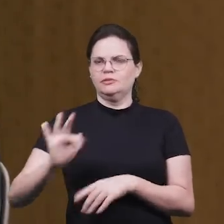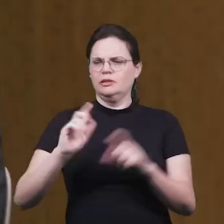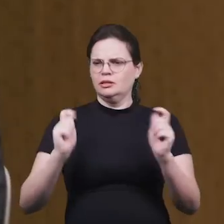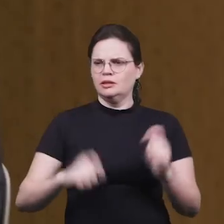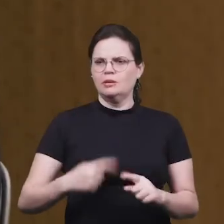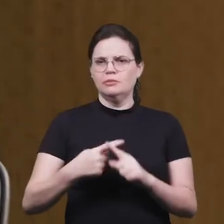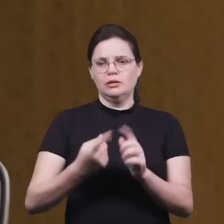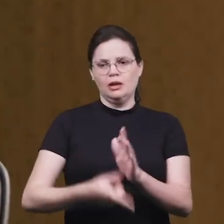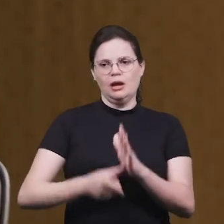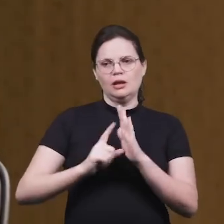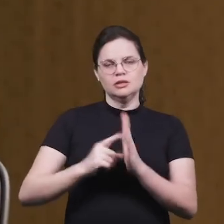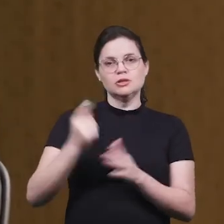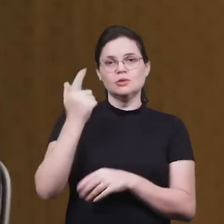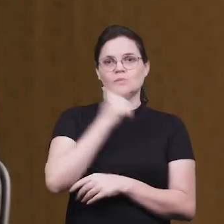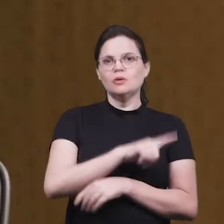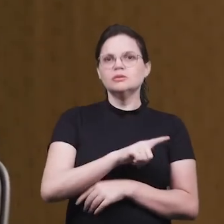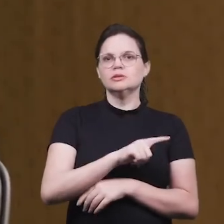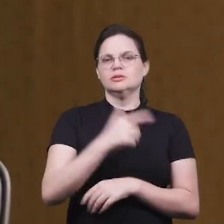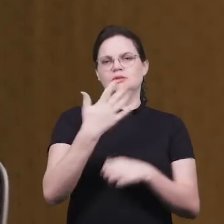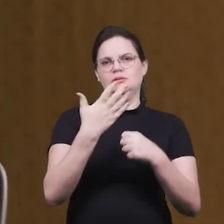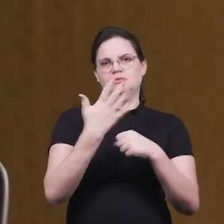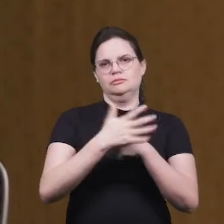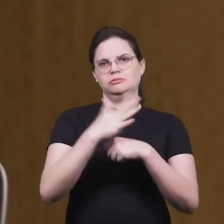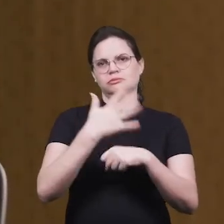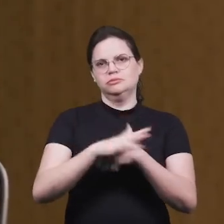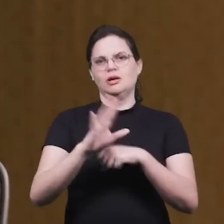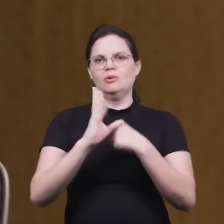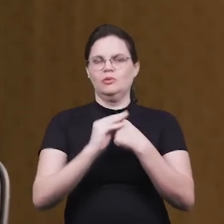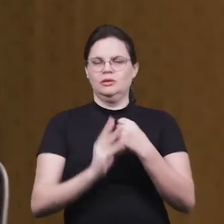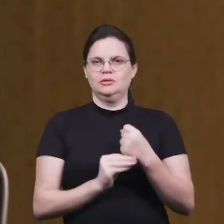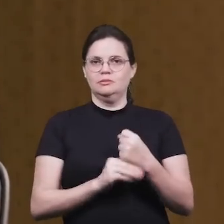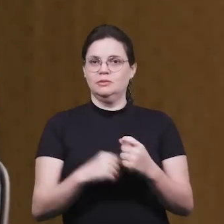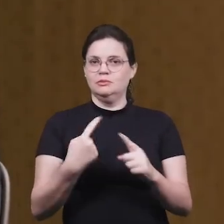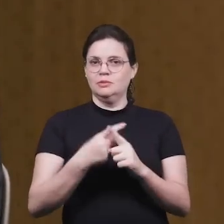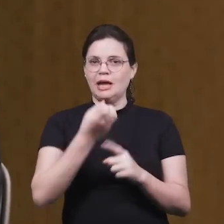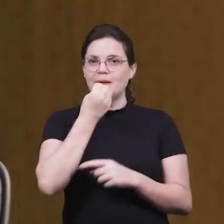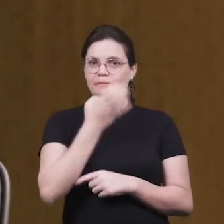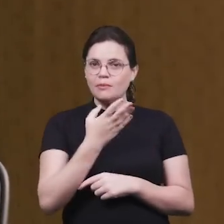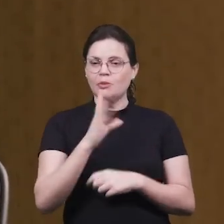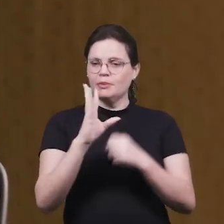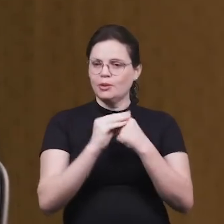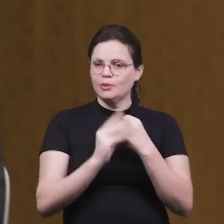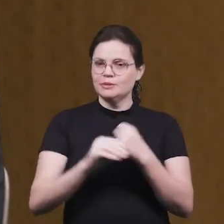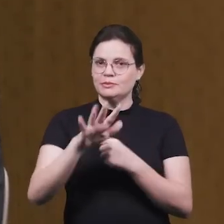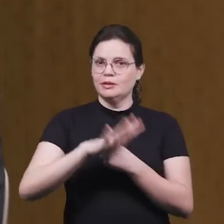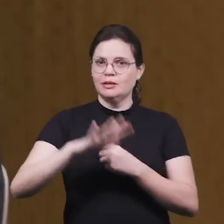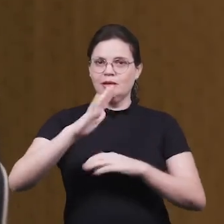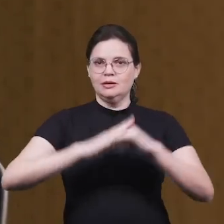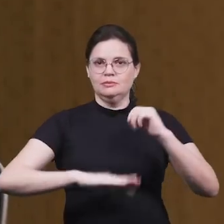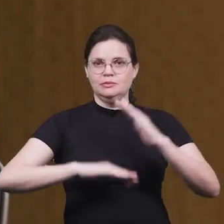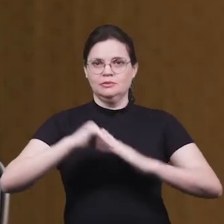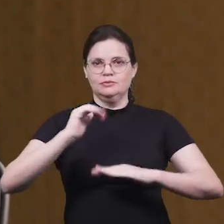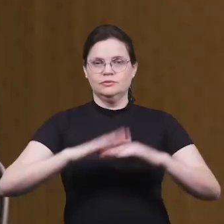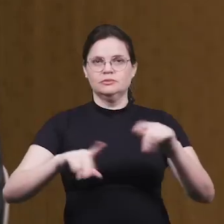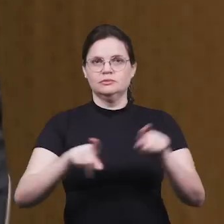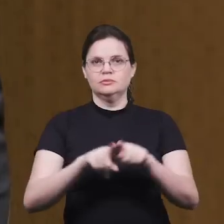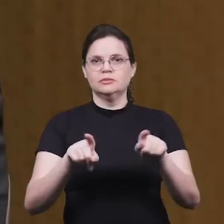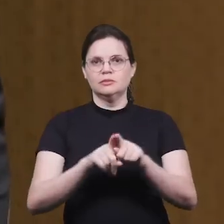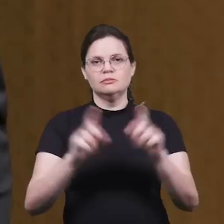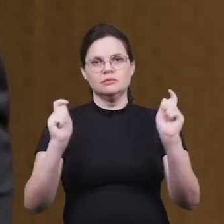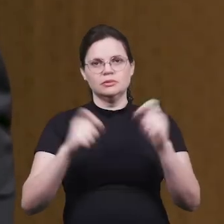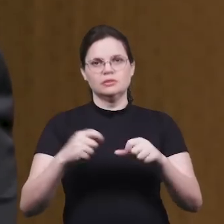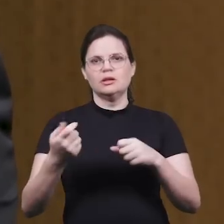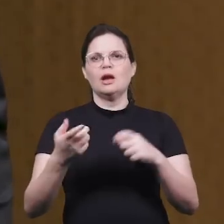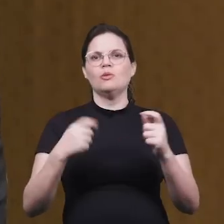porque além de ser uma ferramenta para a vida dele profissional, também serve de base para a